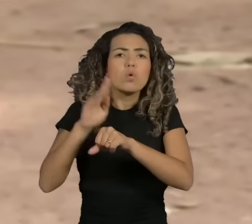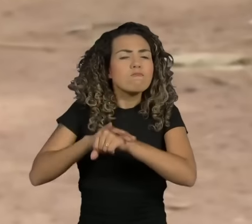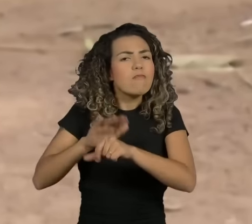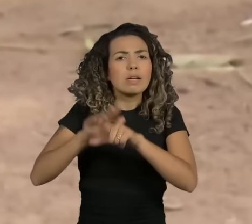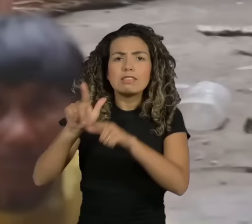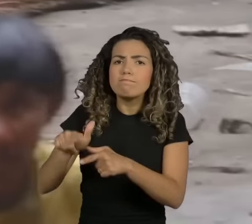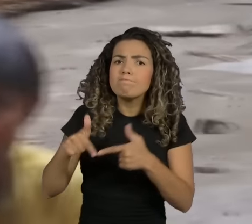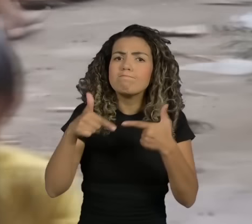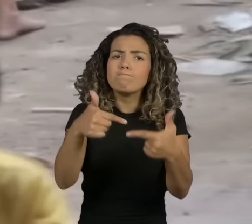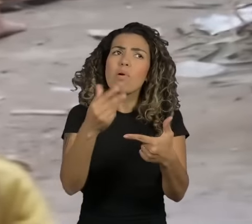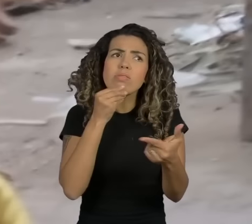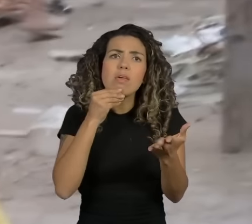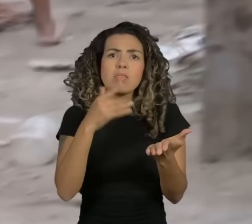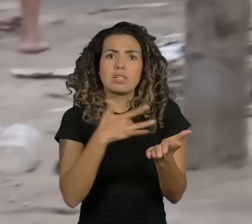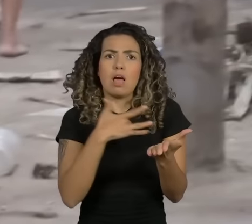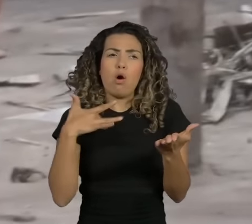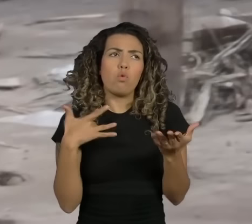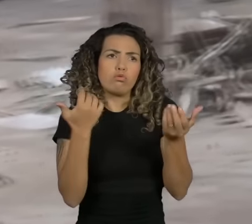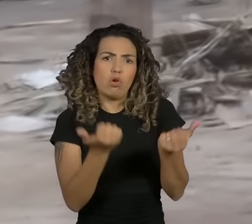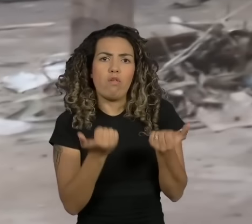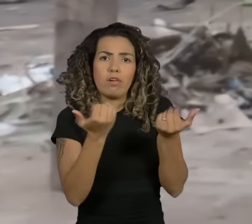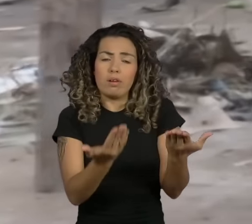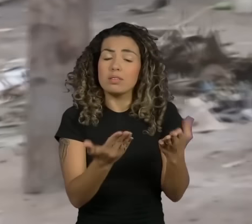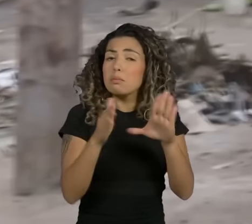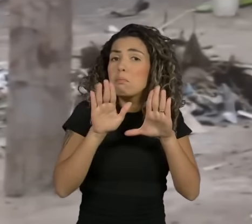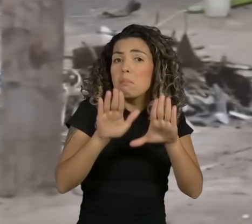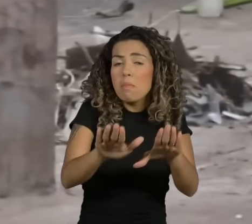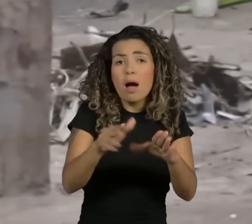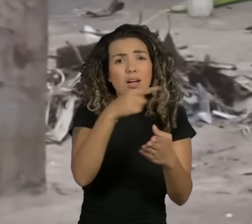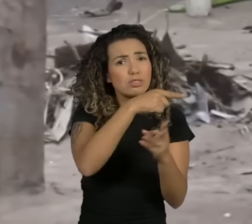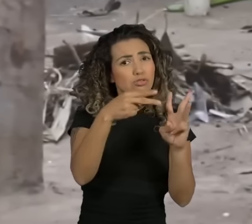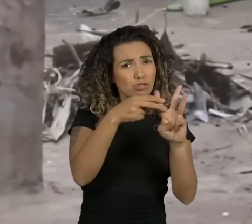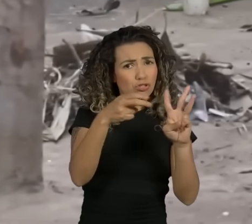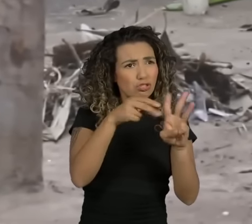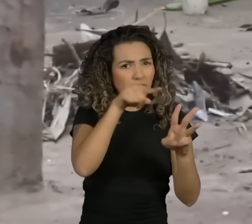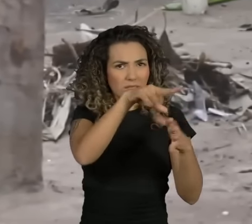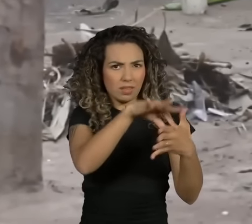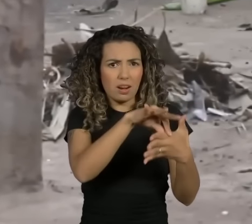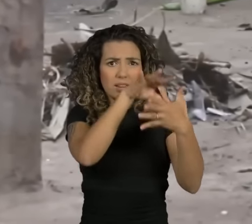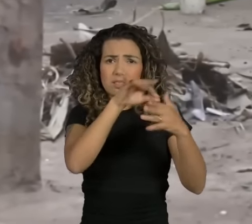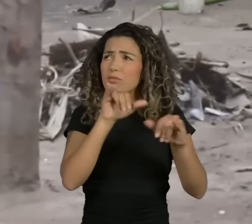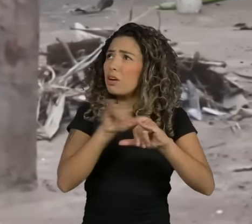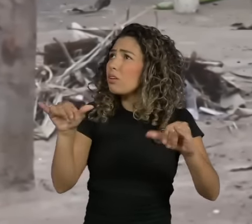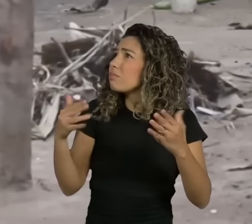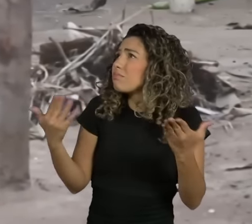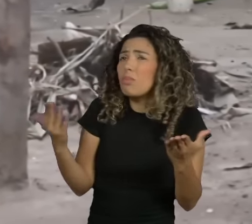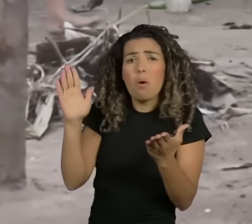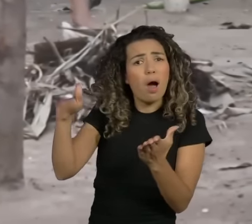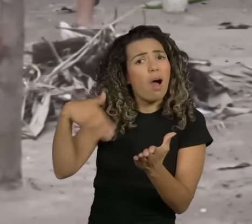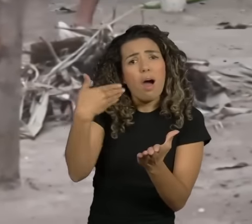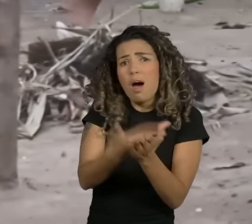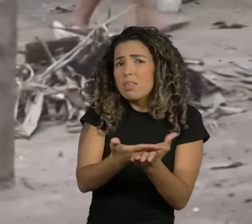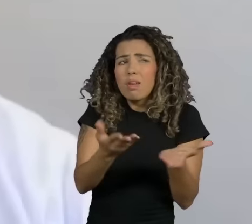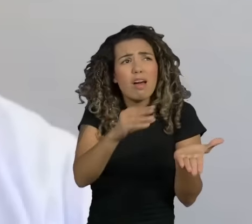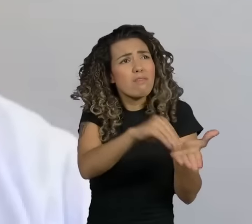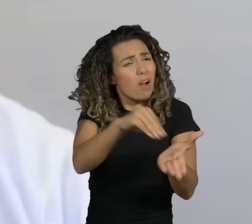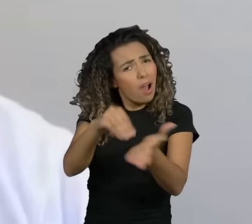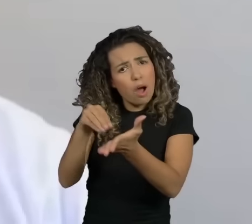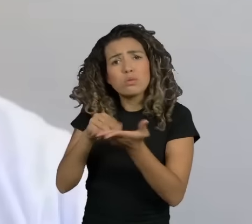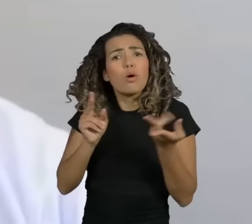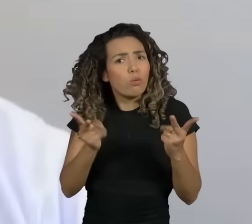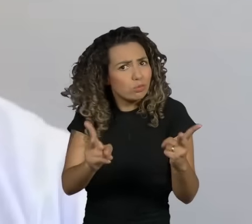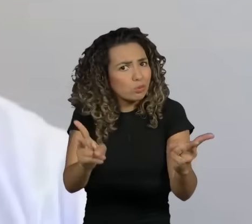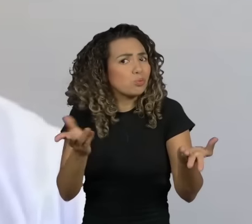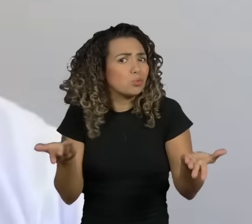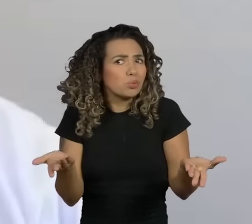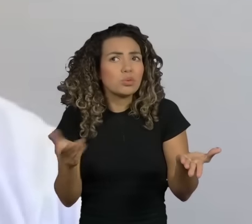o sistema de saúde. Mas, segundo as lideranças indígenas, as ameaças permanecem. As